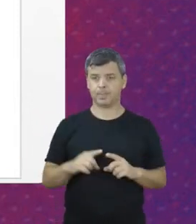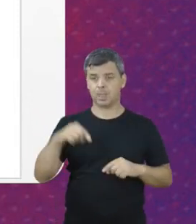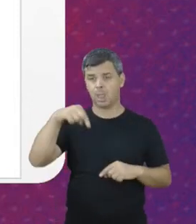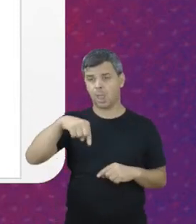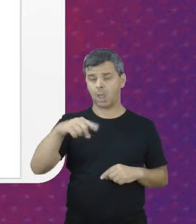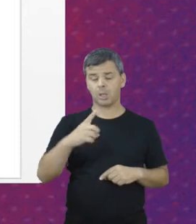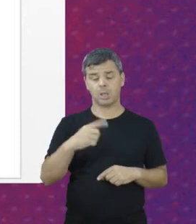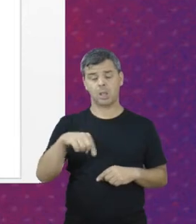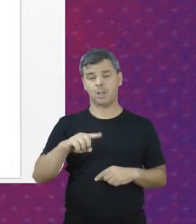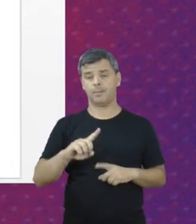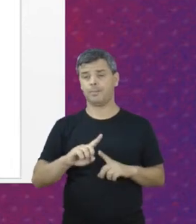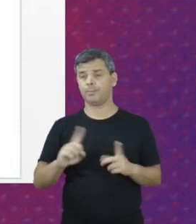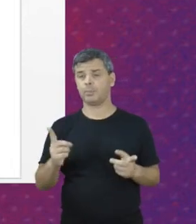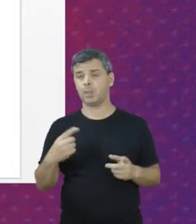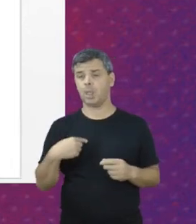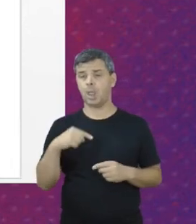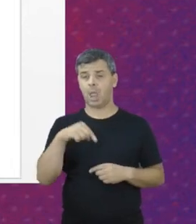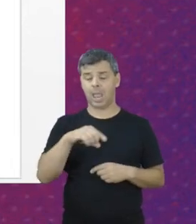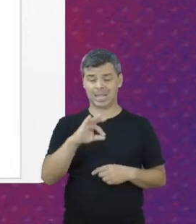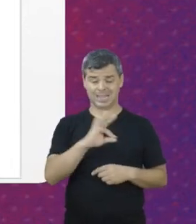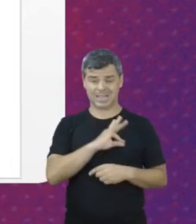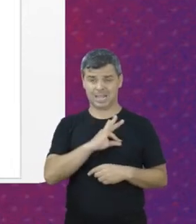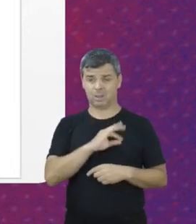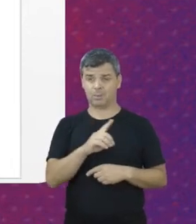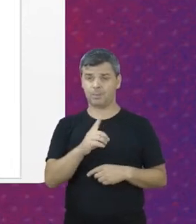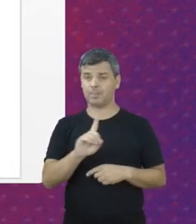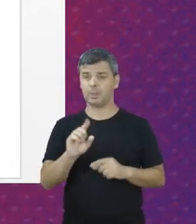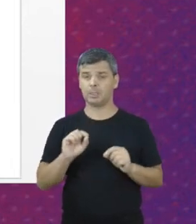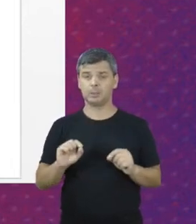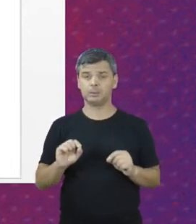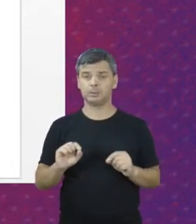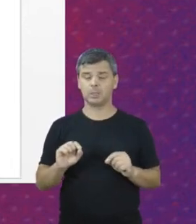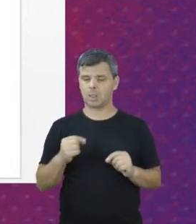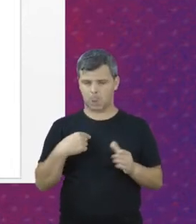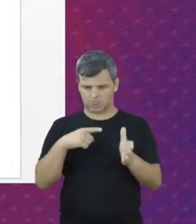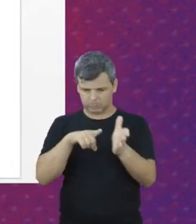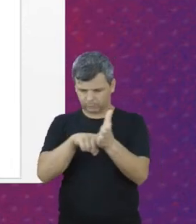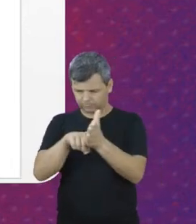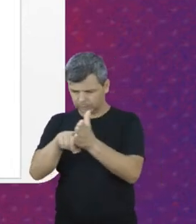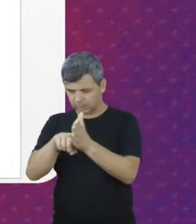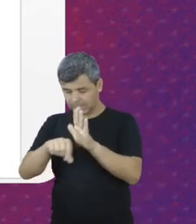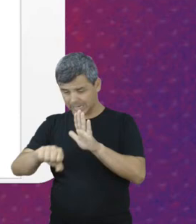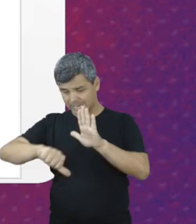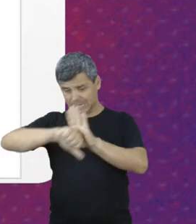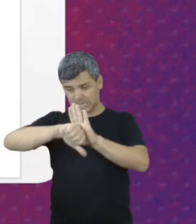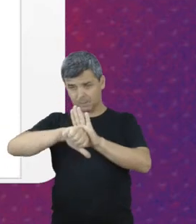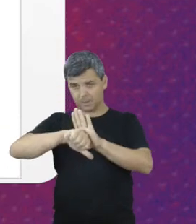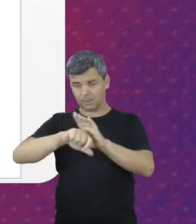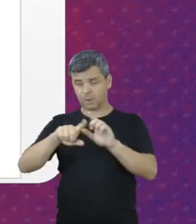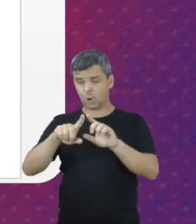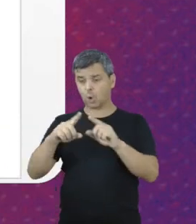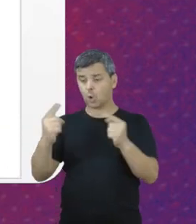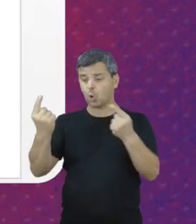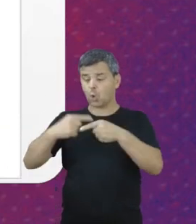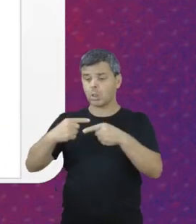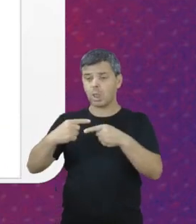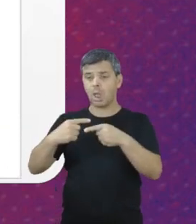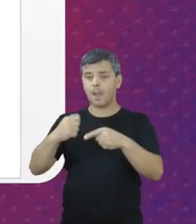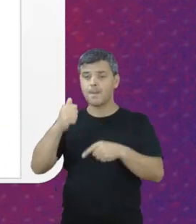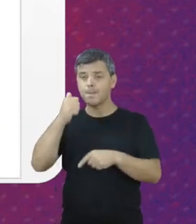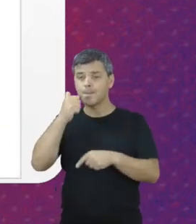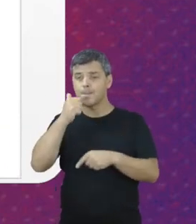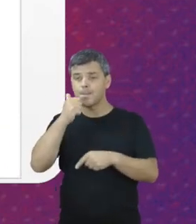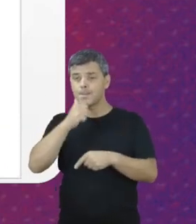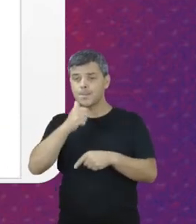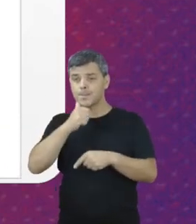especificamente, não se essa delegacia da mulher não investiga crimes relacionados ao feminicídio. Essa parte